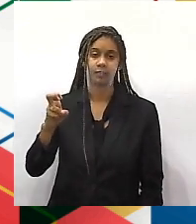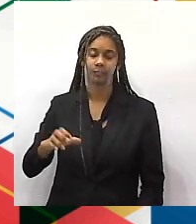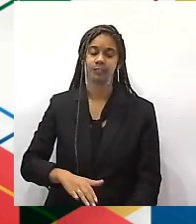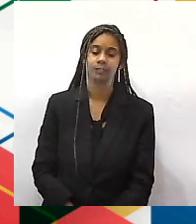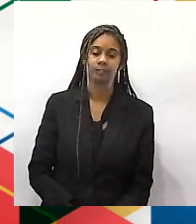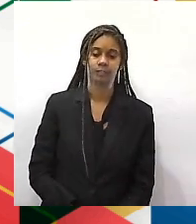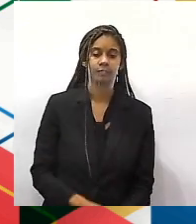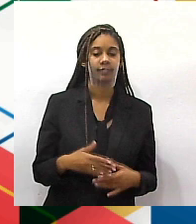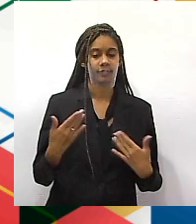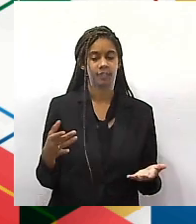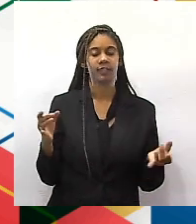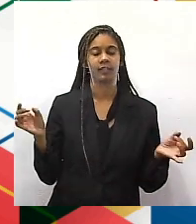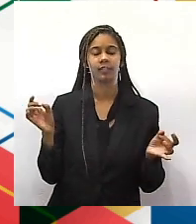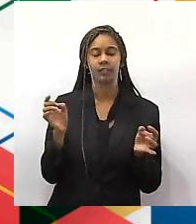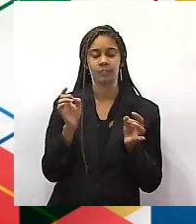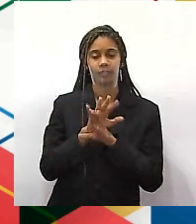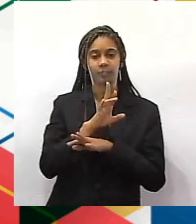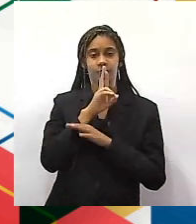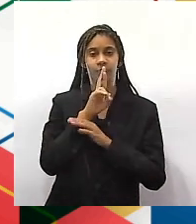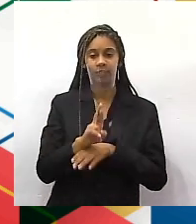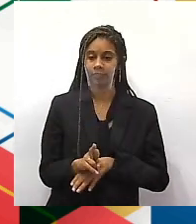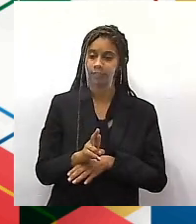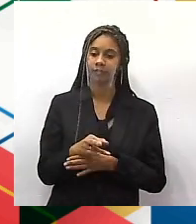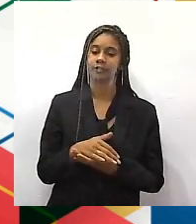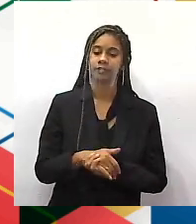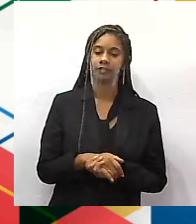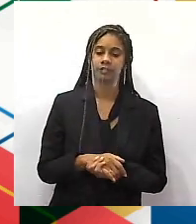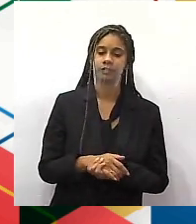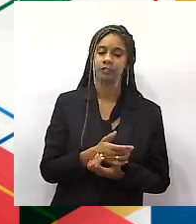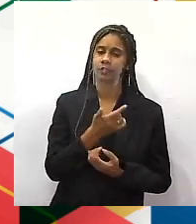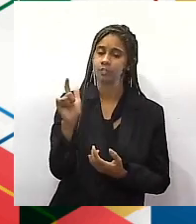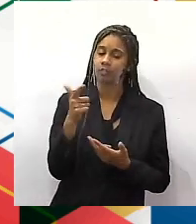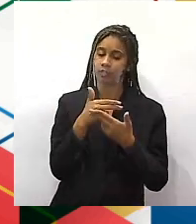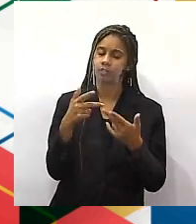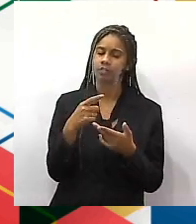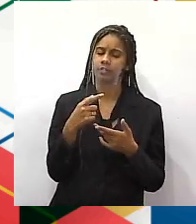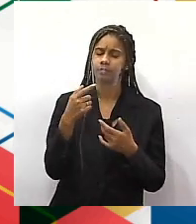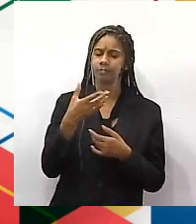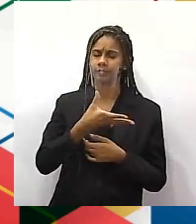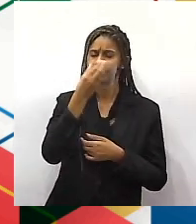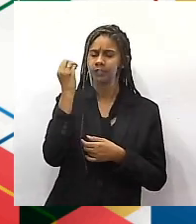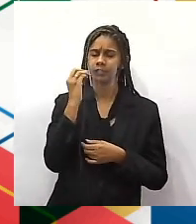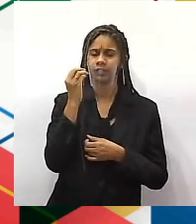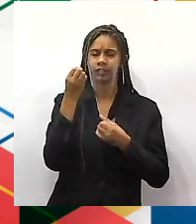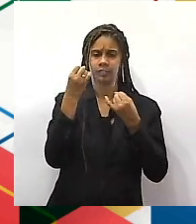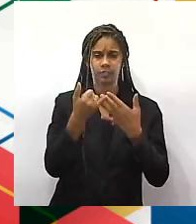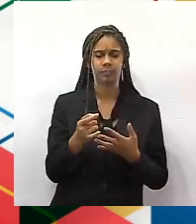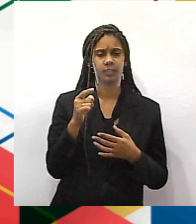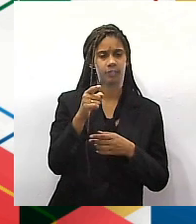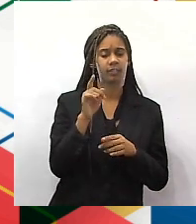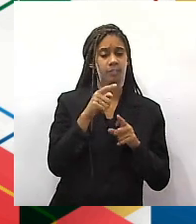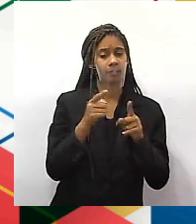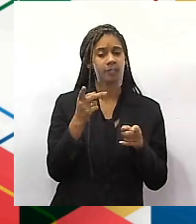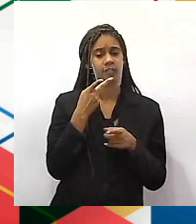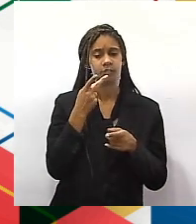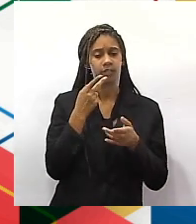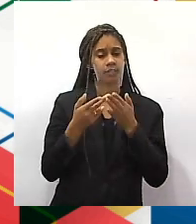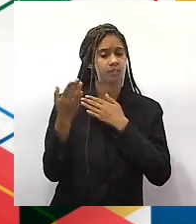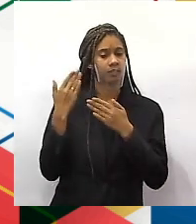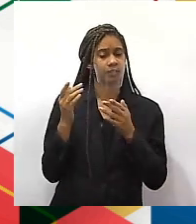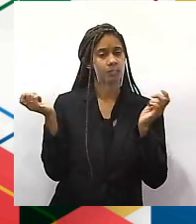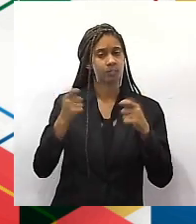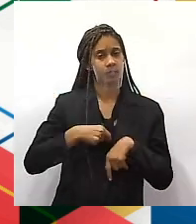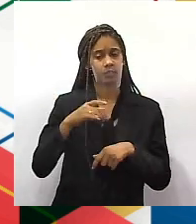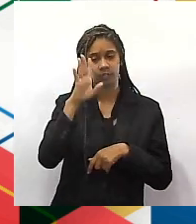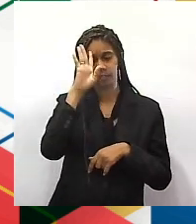7,5. Então, está feito aí a resolução. Uma outra coisa que eu esqueci de falar para vocês, né, mas eu falei na aula anterior, que a gente